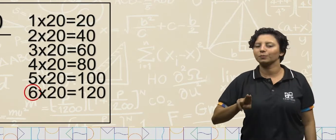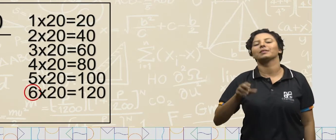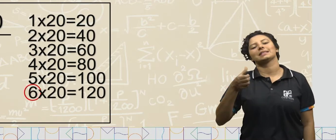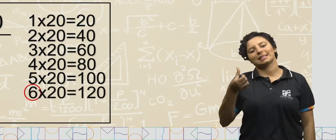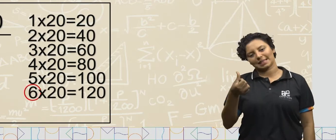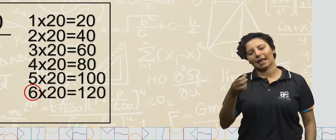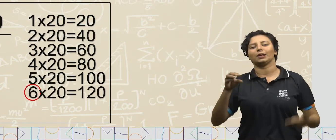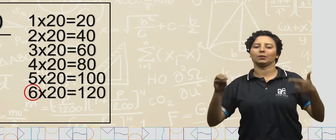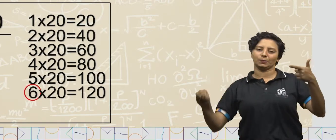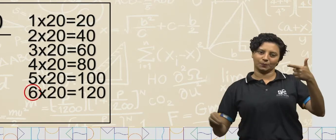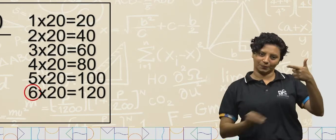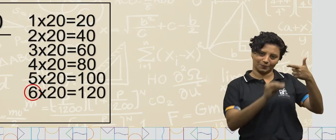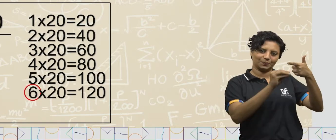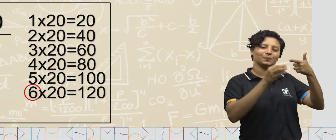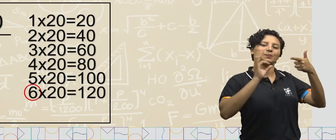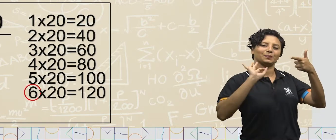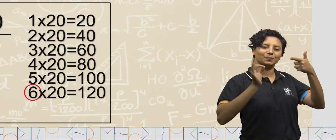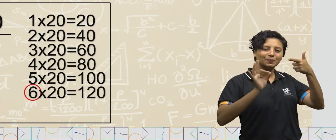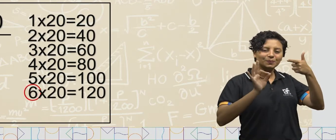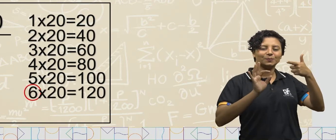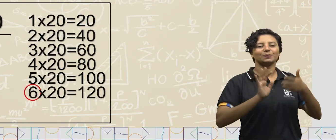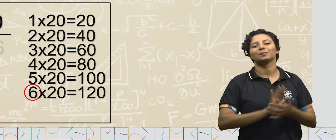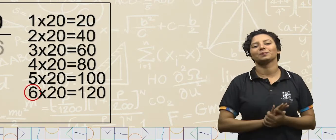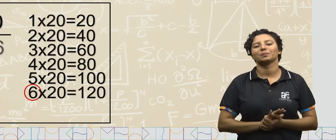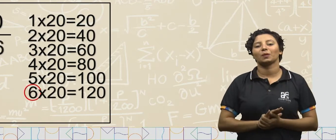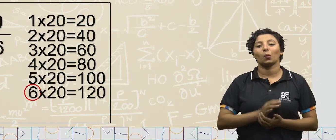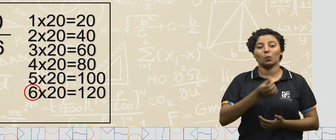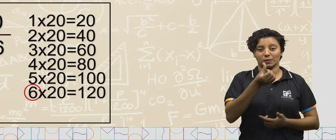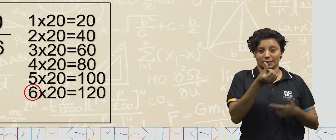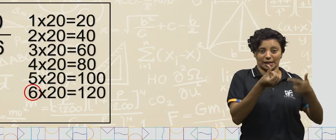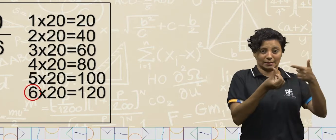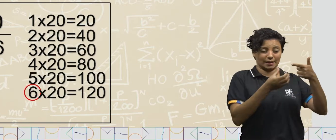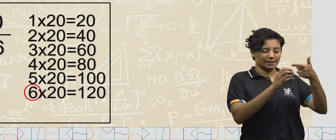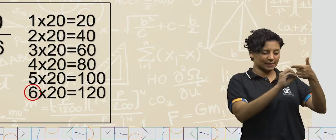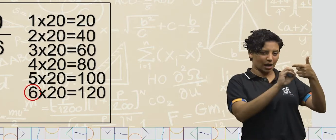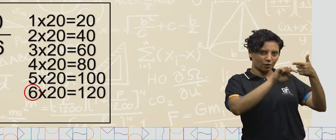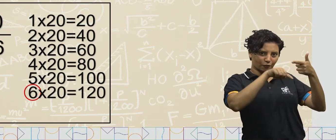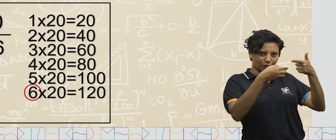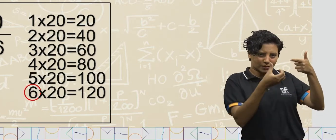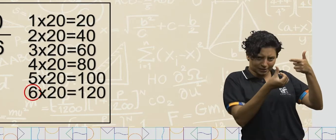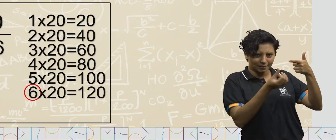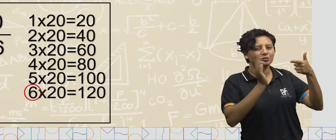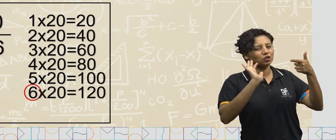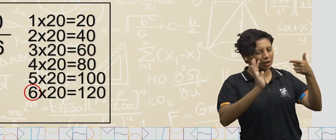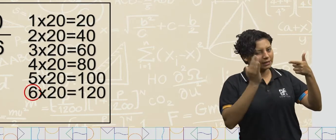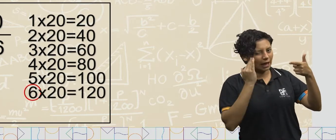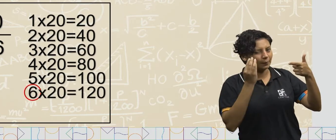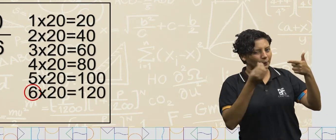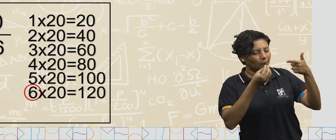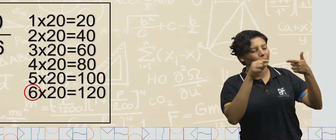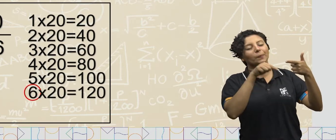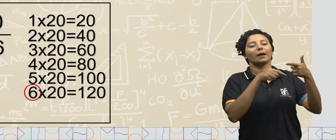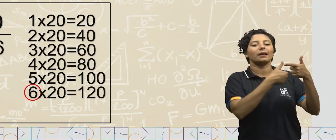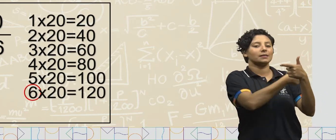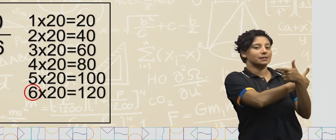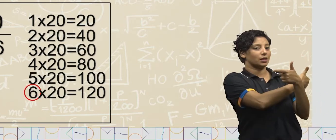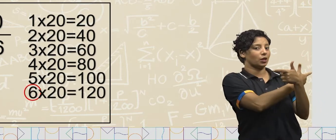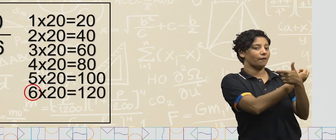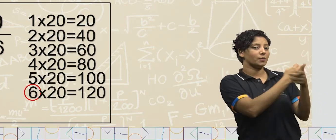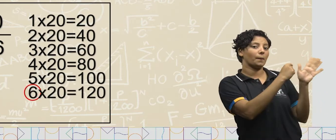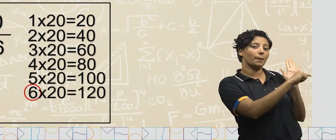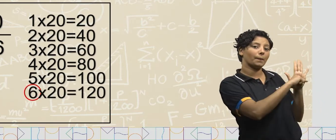Isso é o 6. O 6 vai para o quociente e os